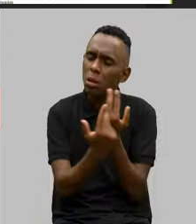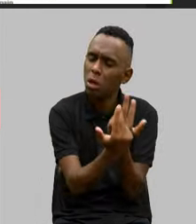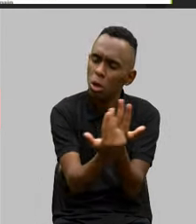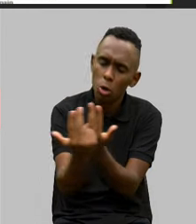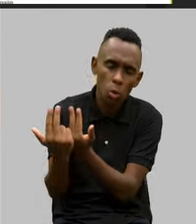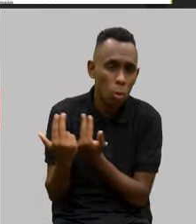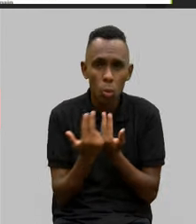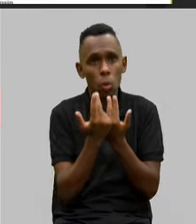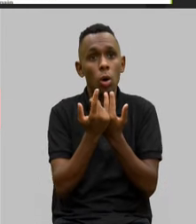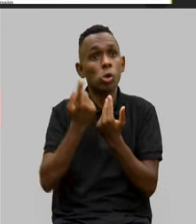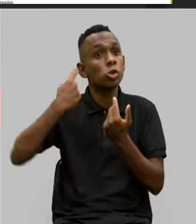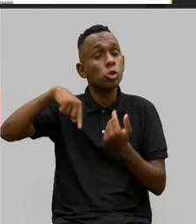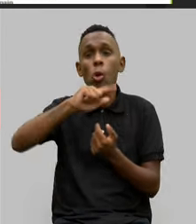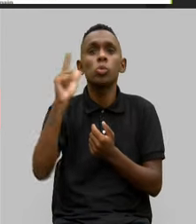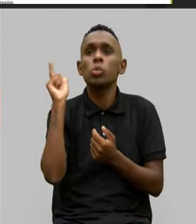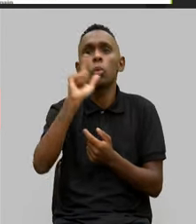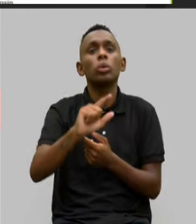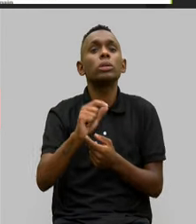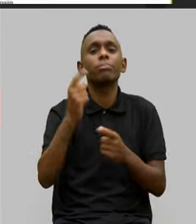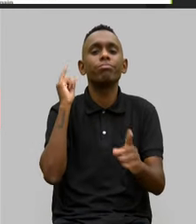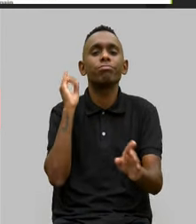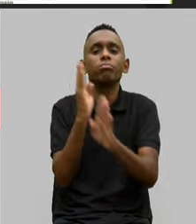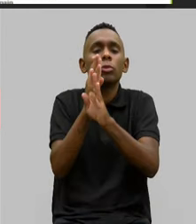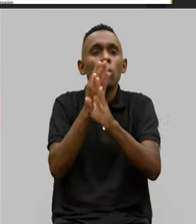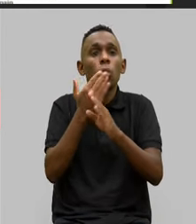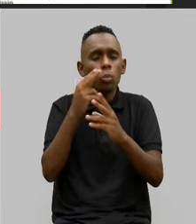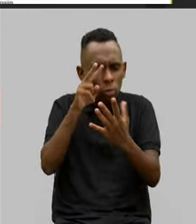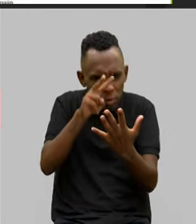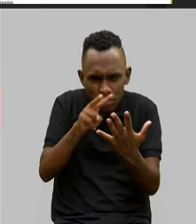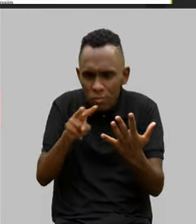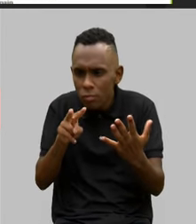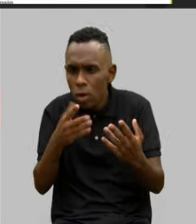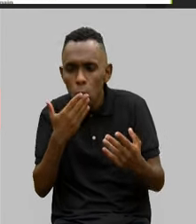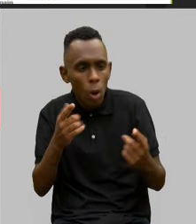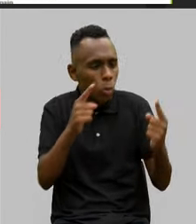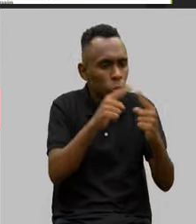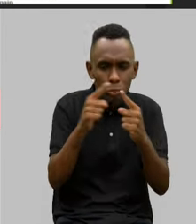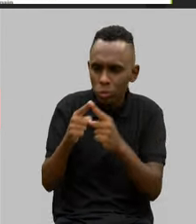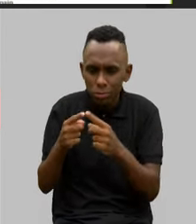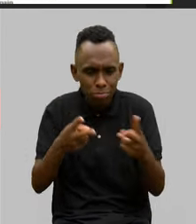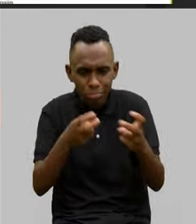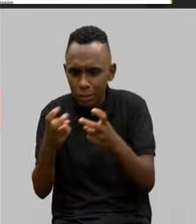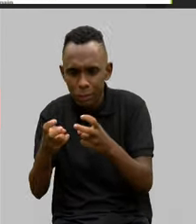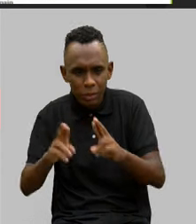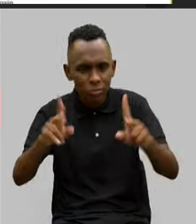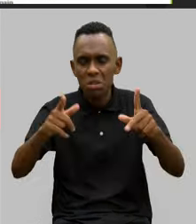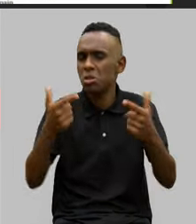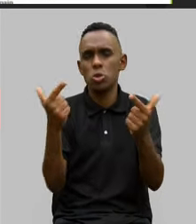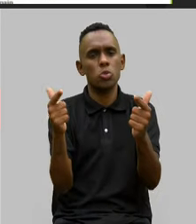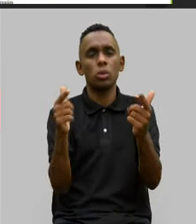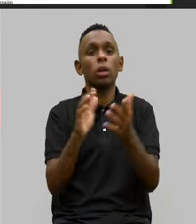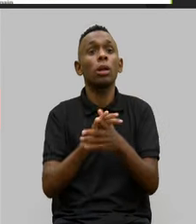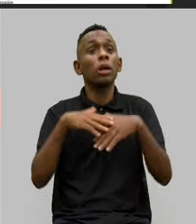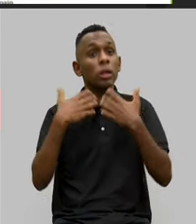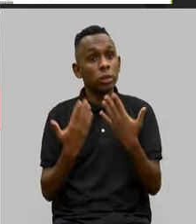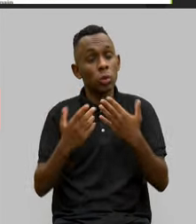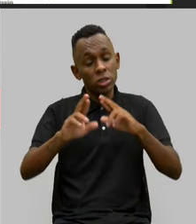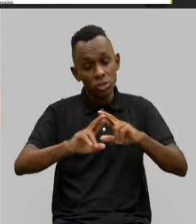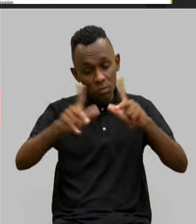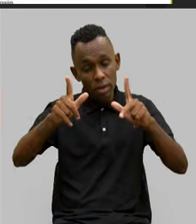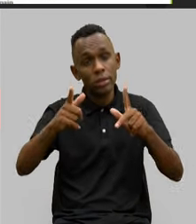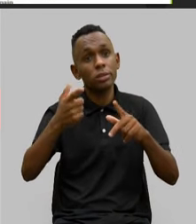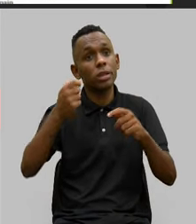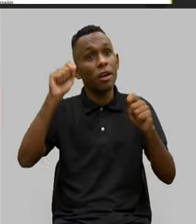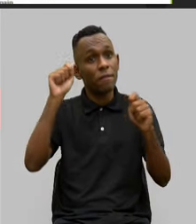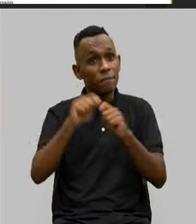a gente não consegue identificar visualmente uma ou outra né então a única diferença a gente